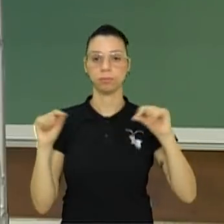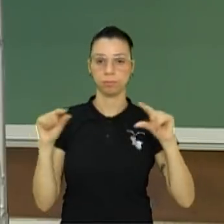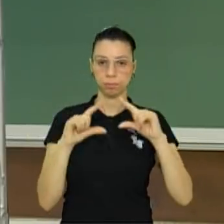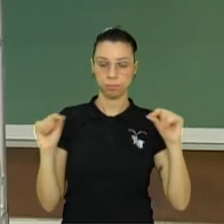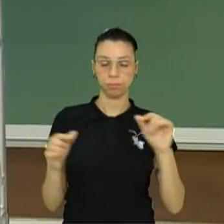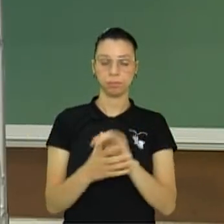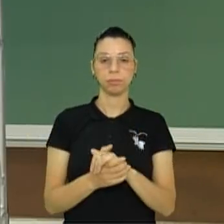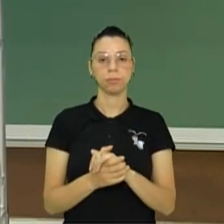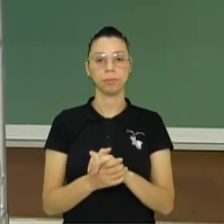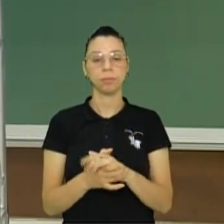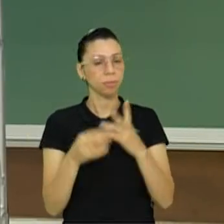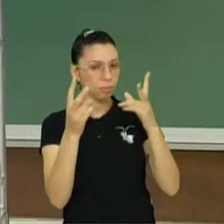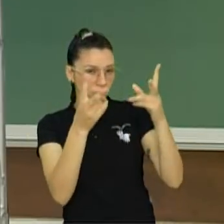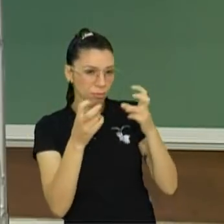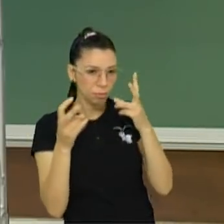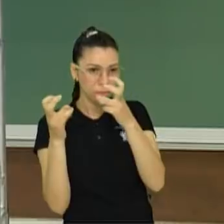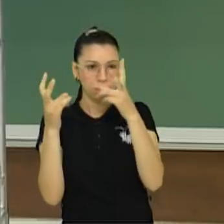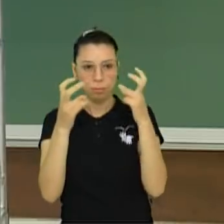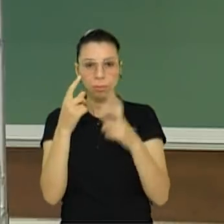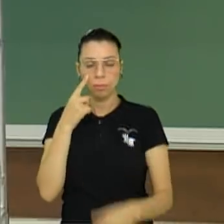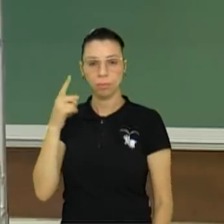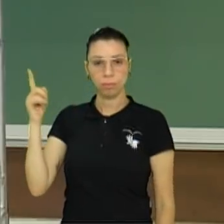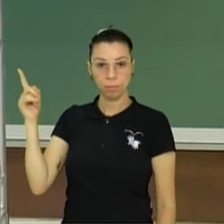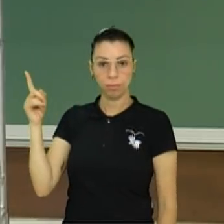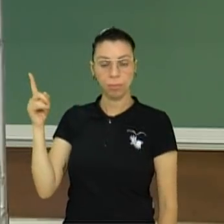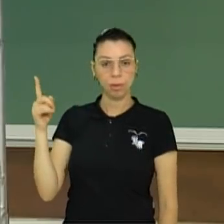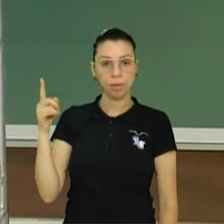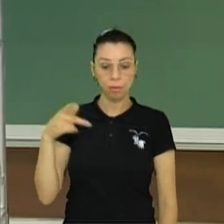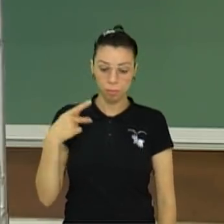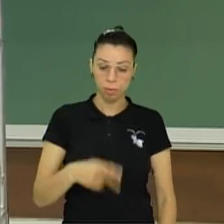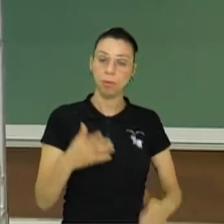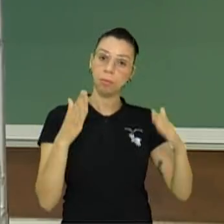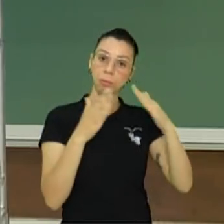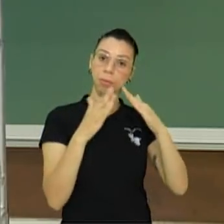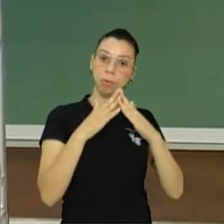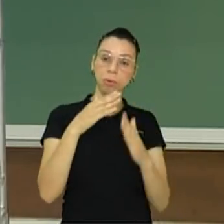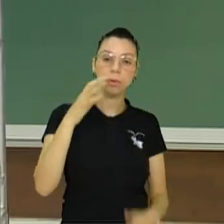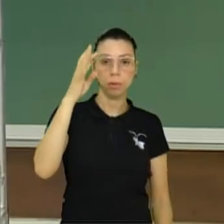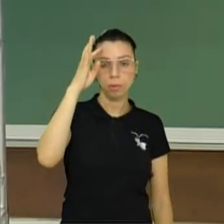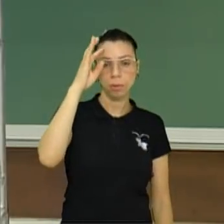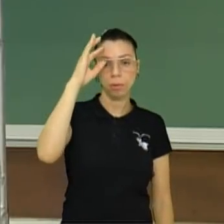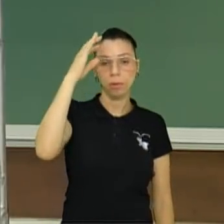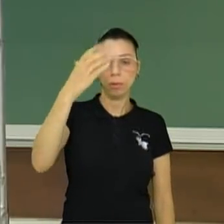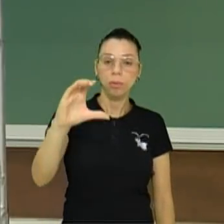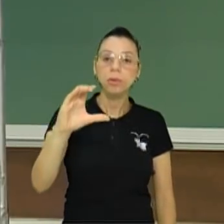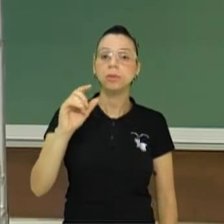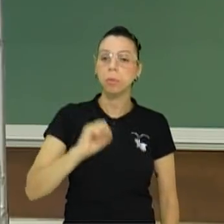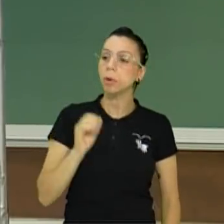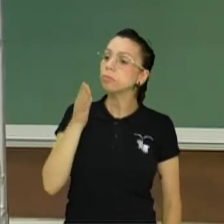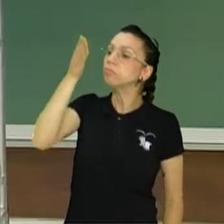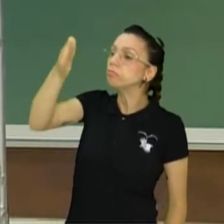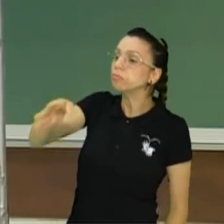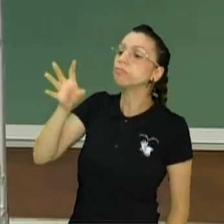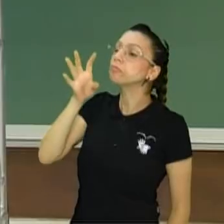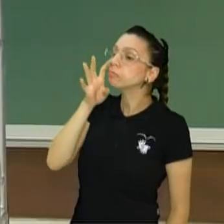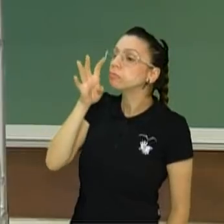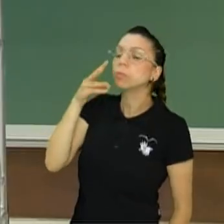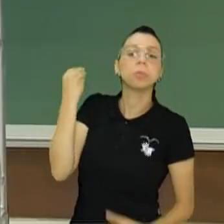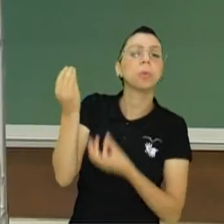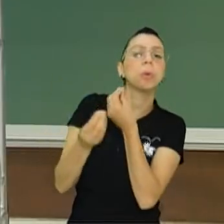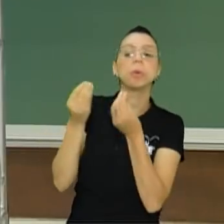essa escultura pessoalmente, quem mora aqui em Curitiba. O que ela